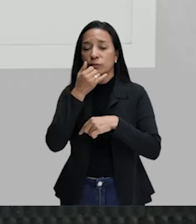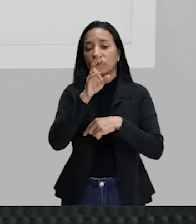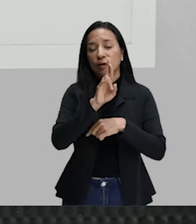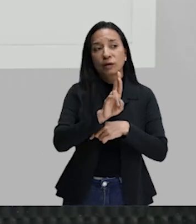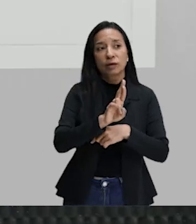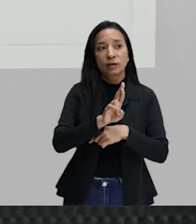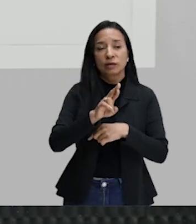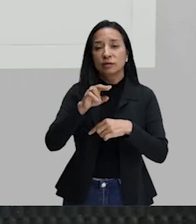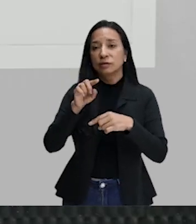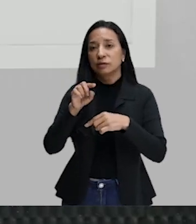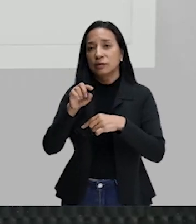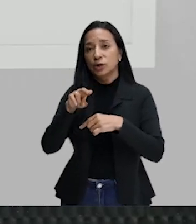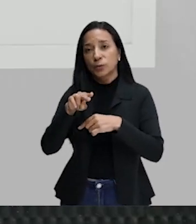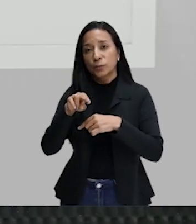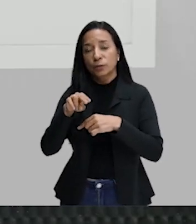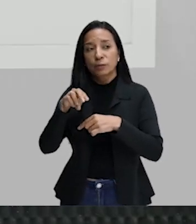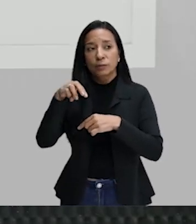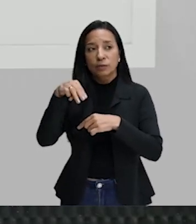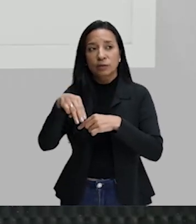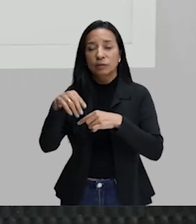né? Sobre, ó,